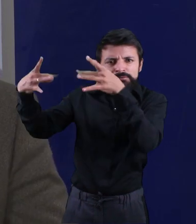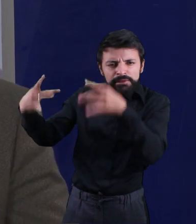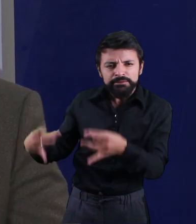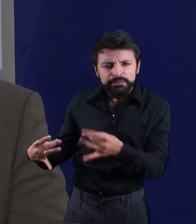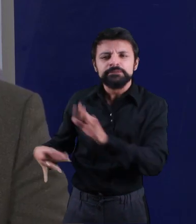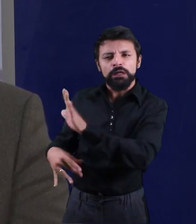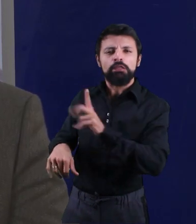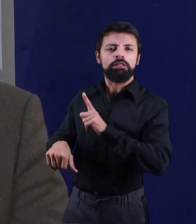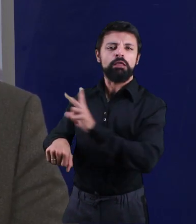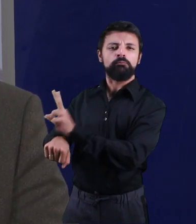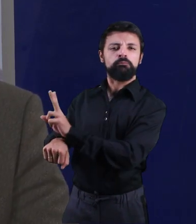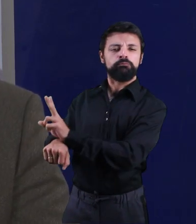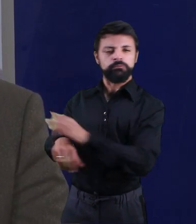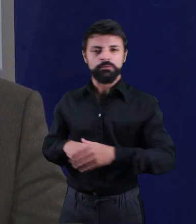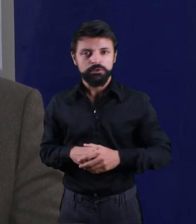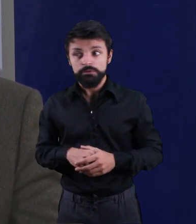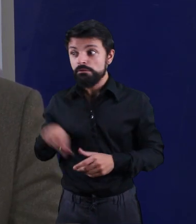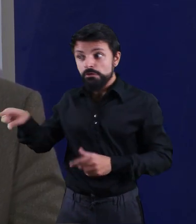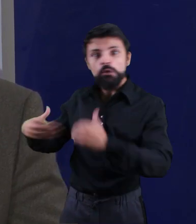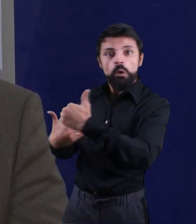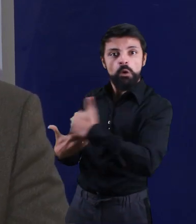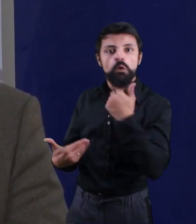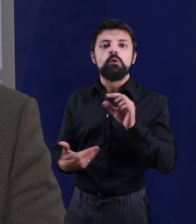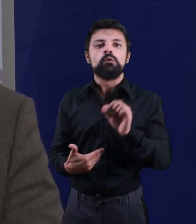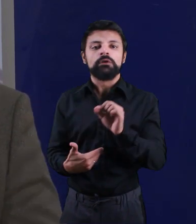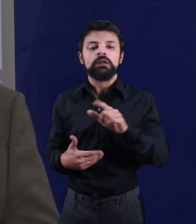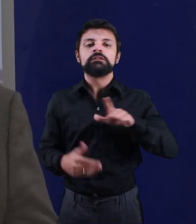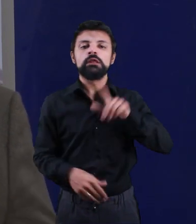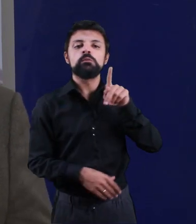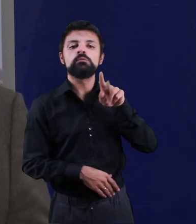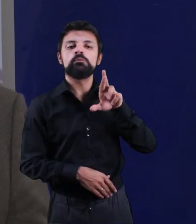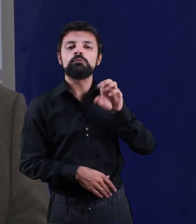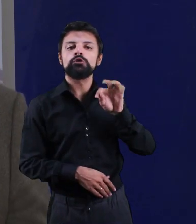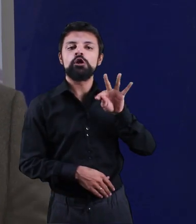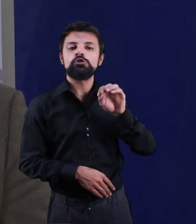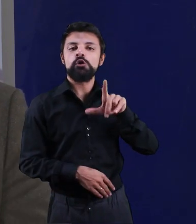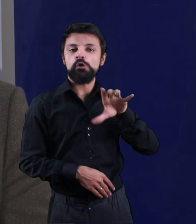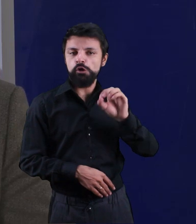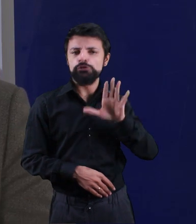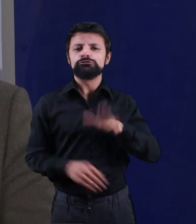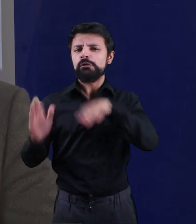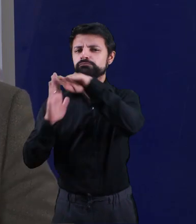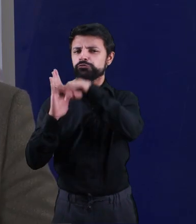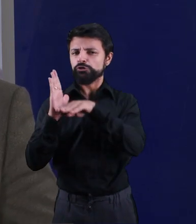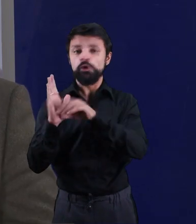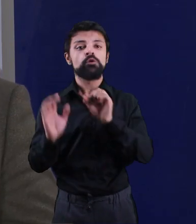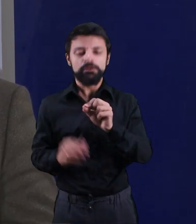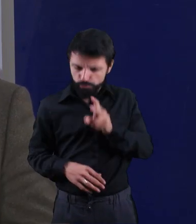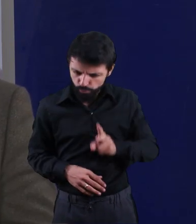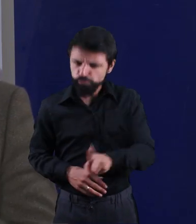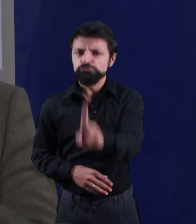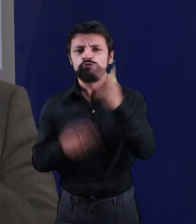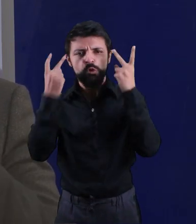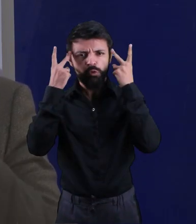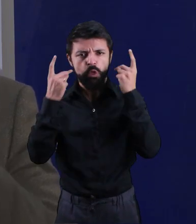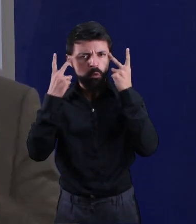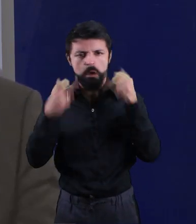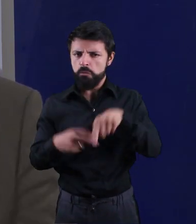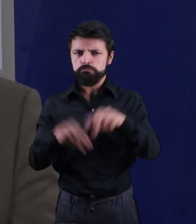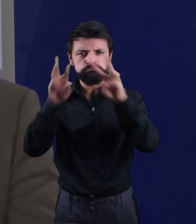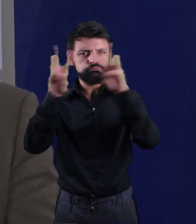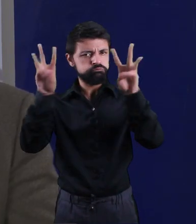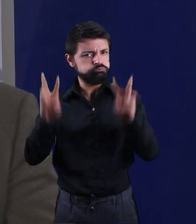em situações dessa natureza deles vem a orientação a partir de protocolos estabelecidos em casos como esses para que seja mantida a